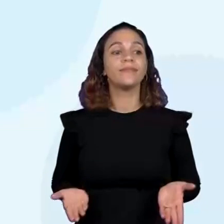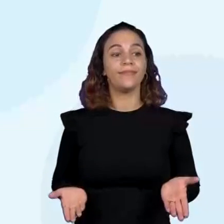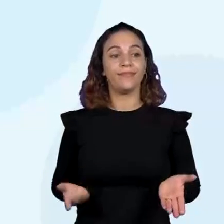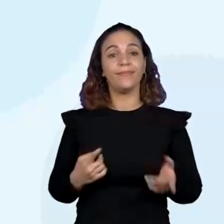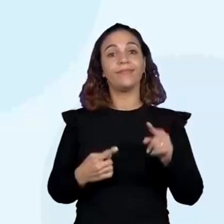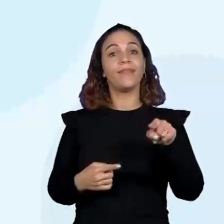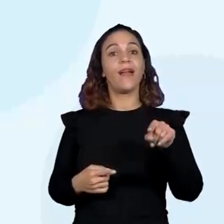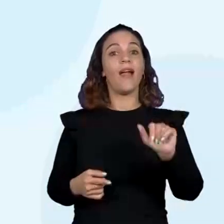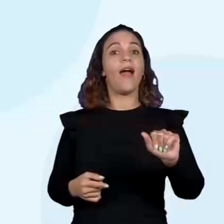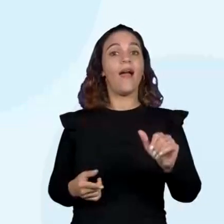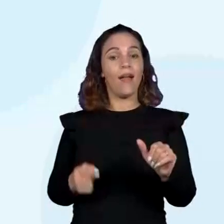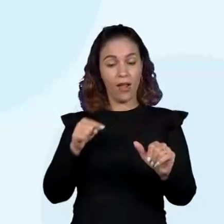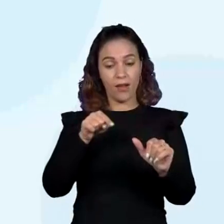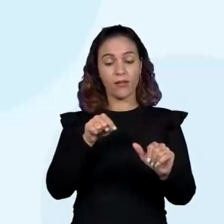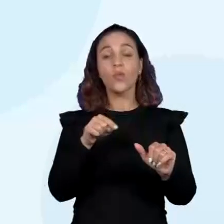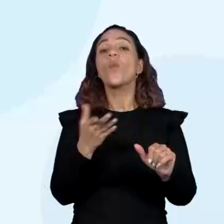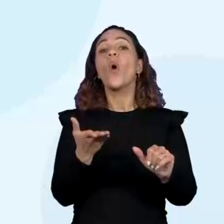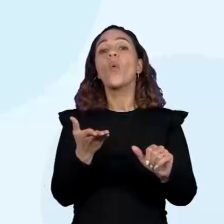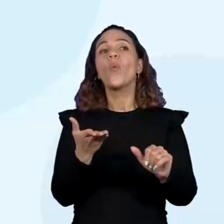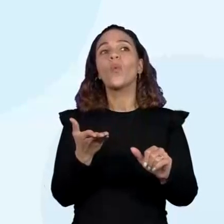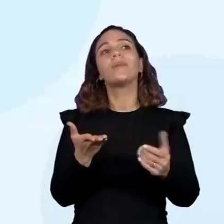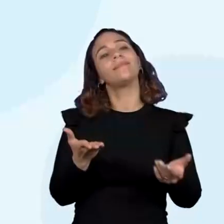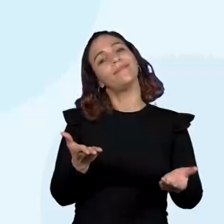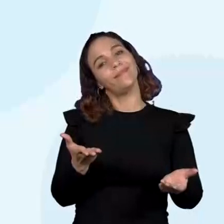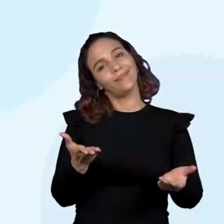origem, ela é